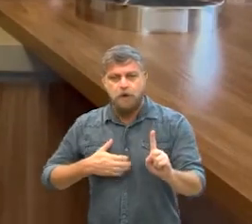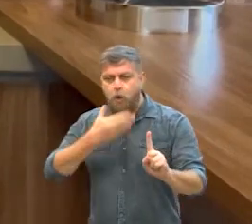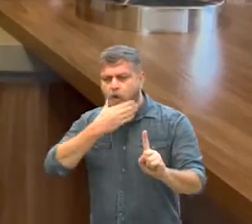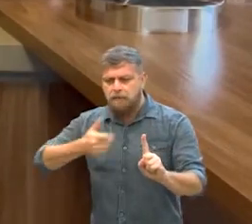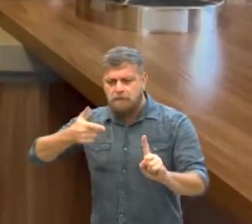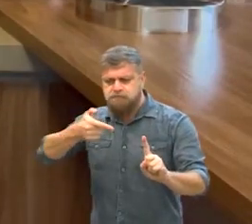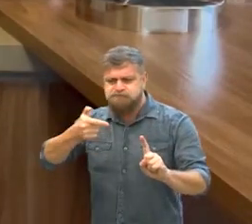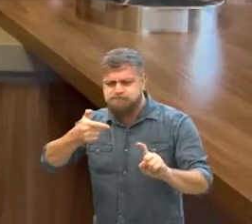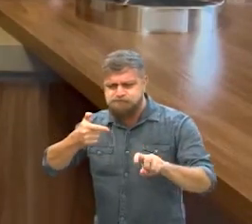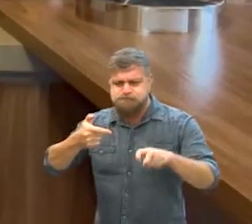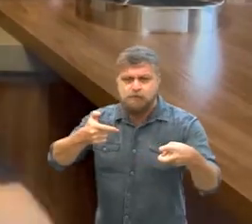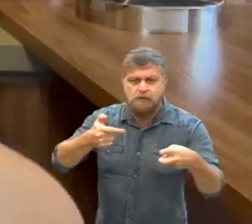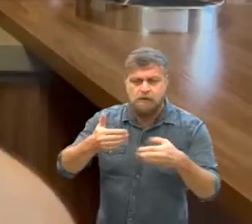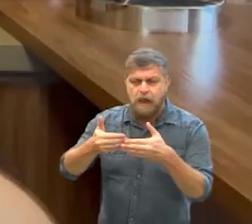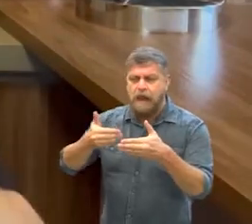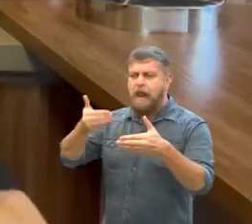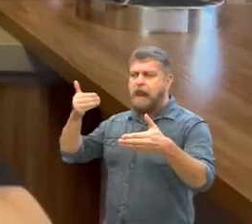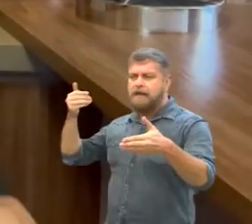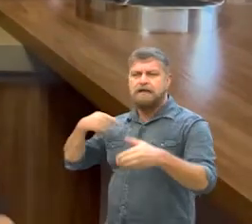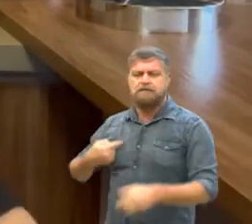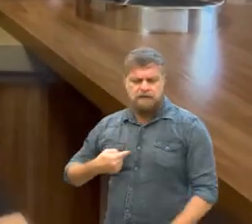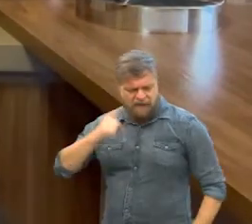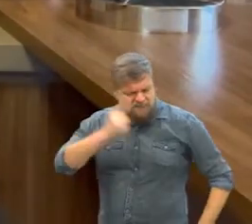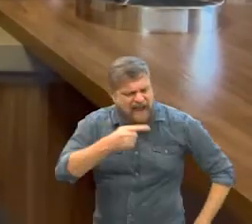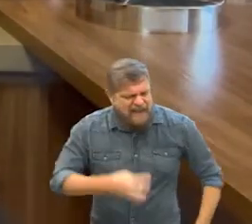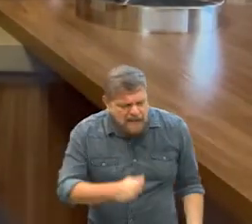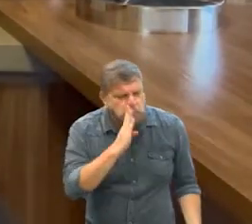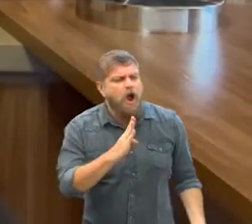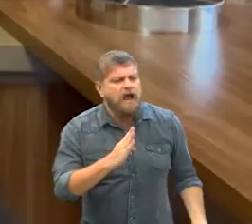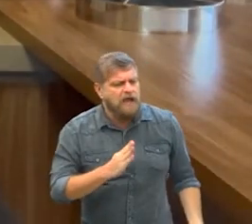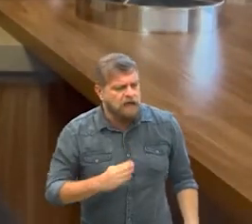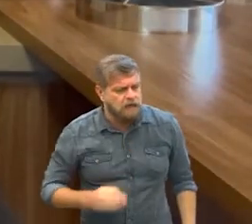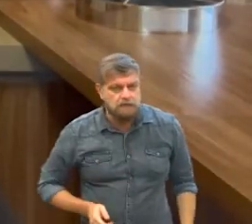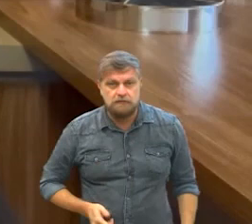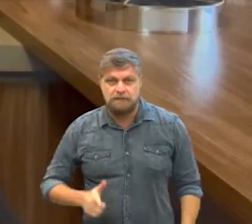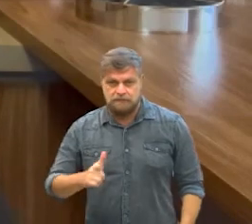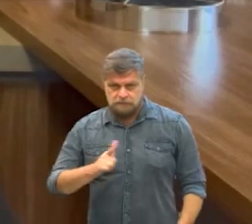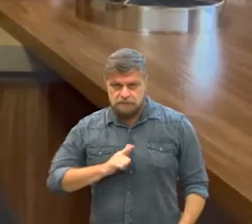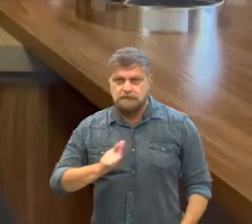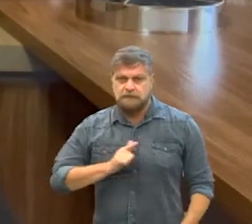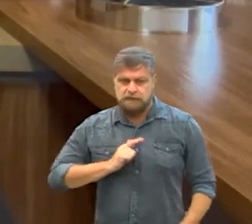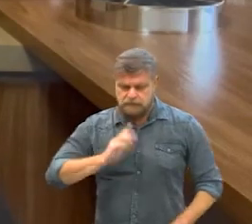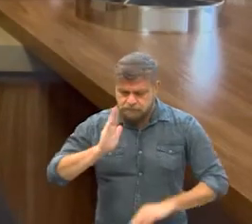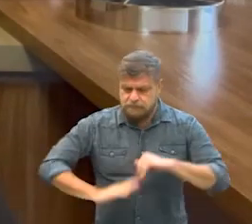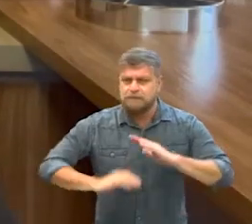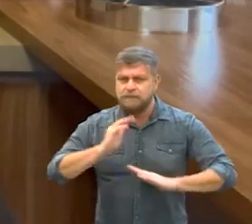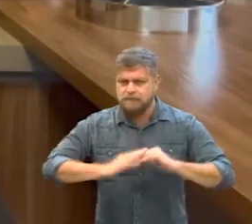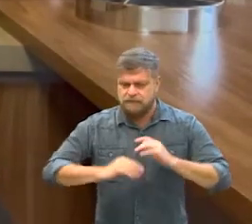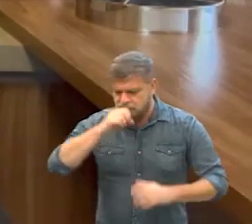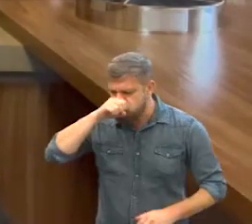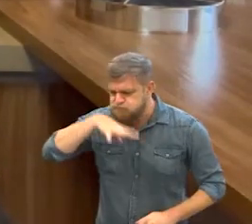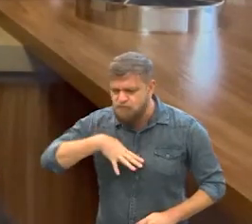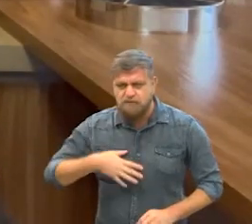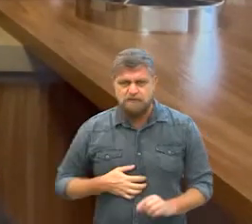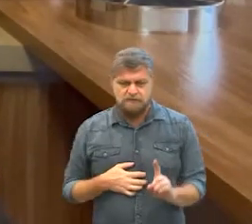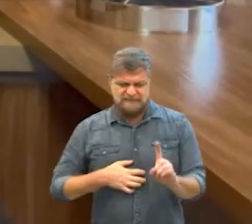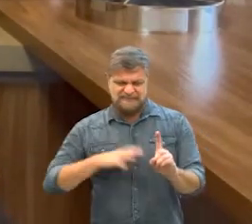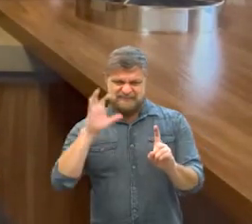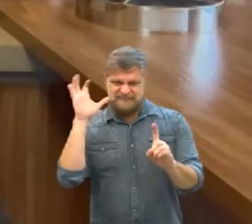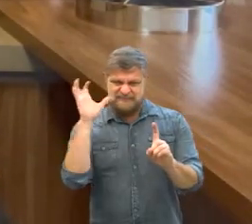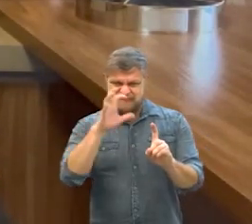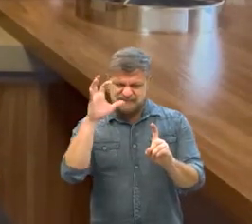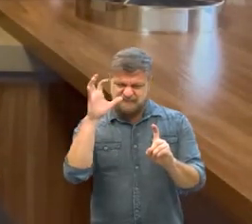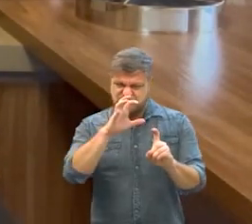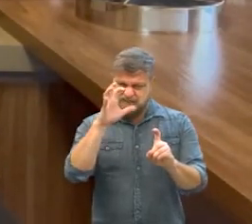isso já começa lá atrás, quando o parceiro manda ela calar a boca, quando tem algumas atitudes